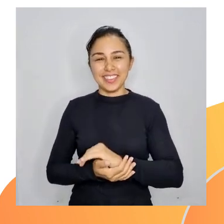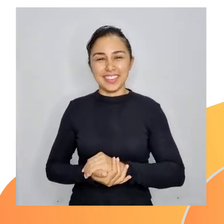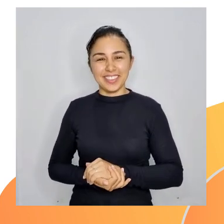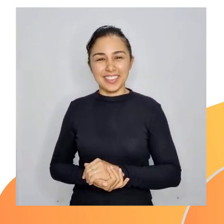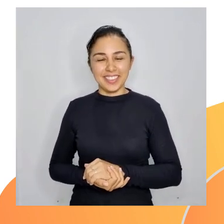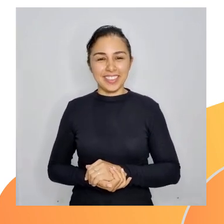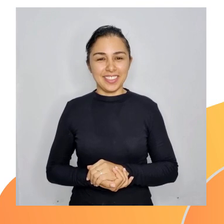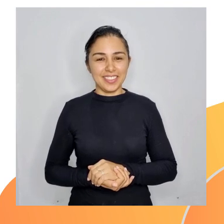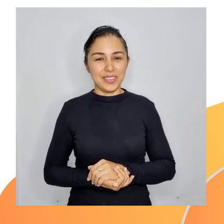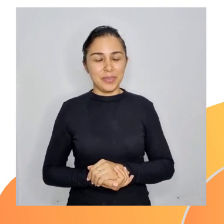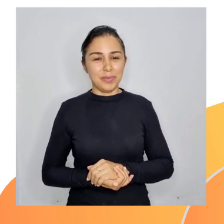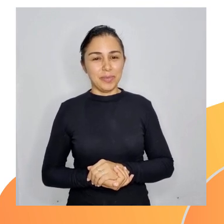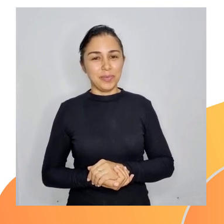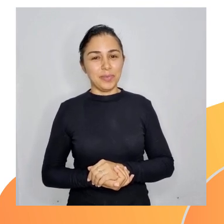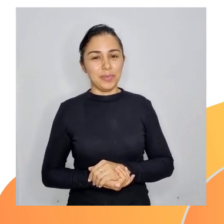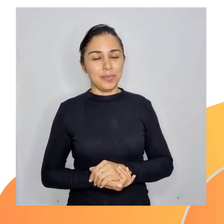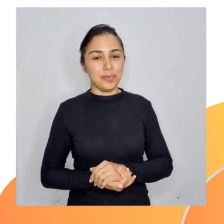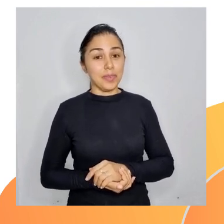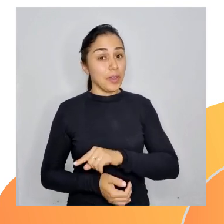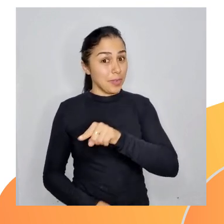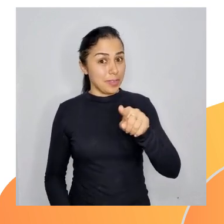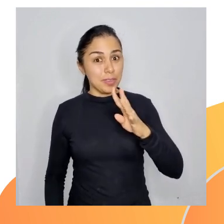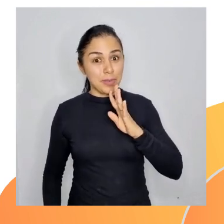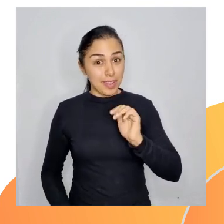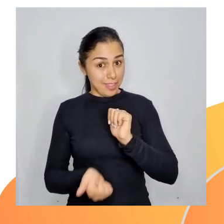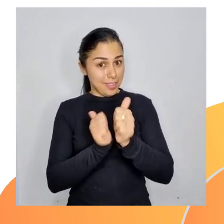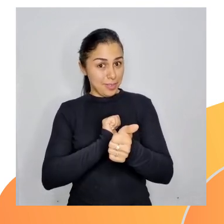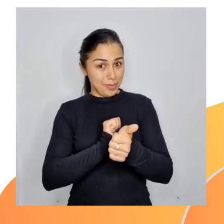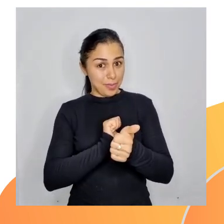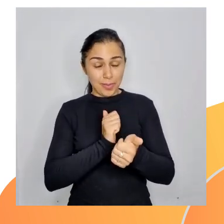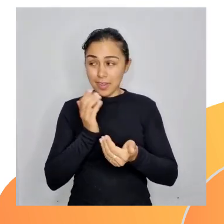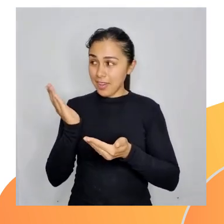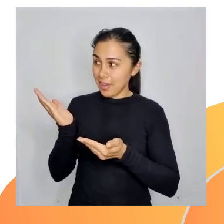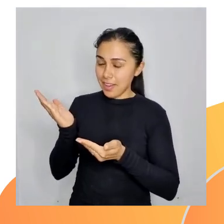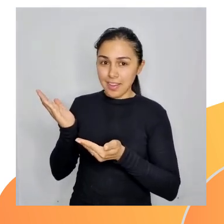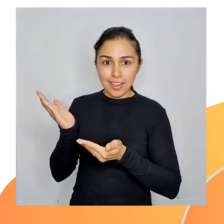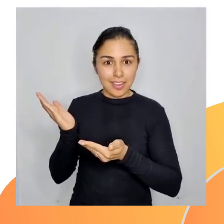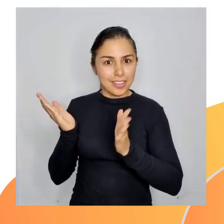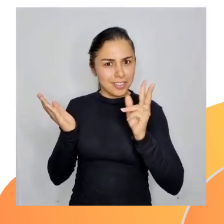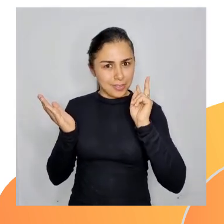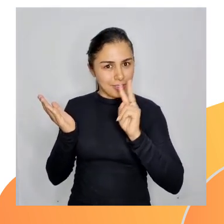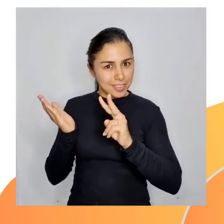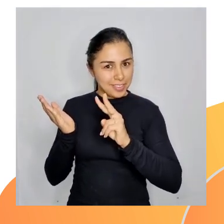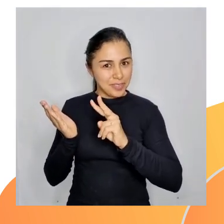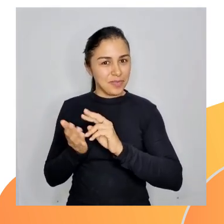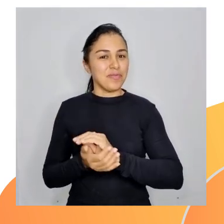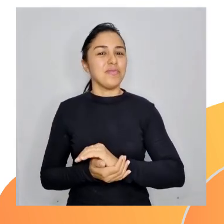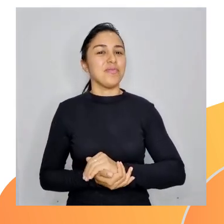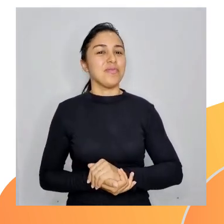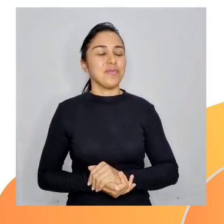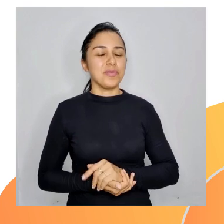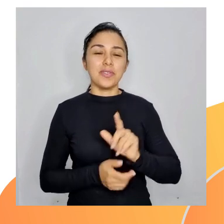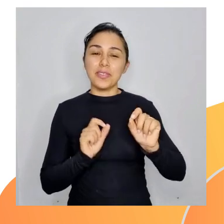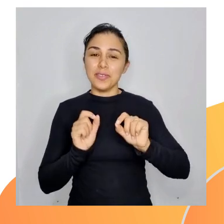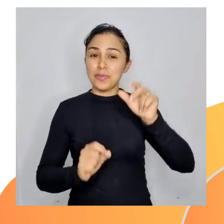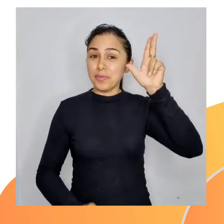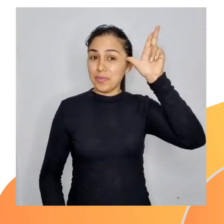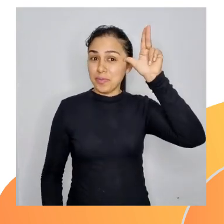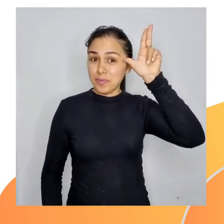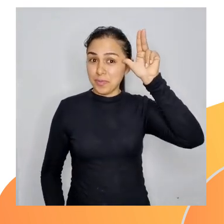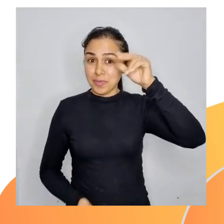pouquinho. Vocês conhecem essa modalidade? Já ouviu falar a respeito dela? Sobre o